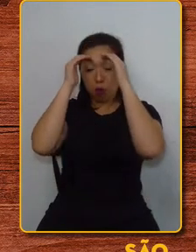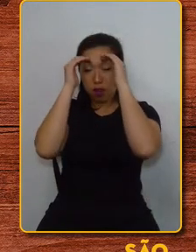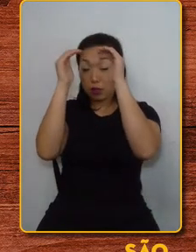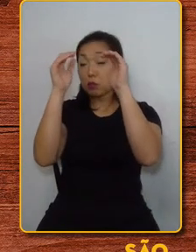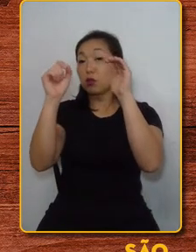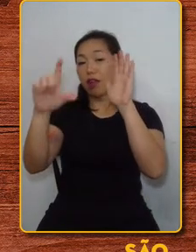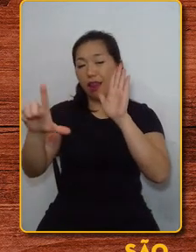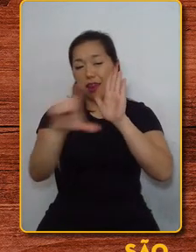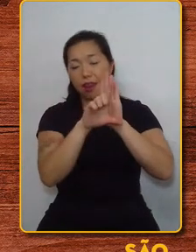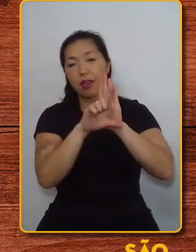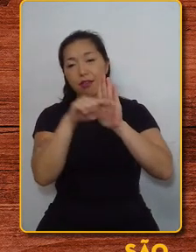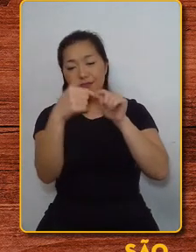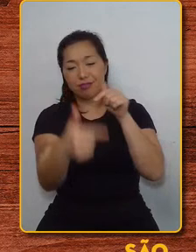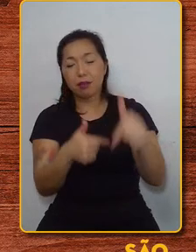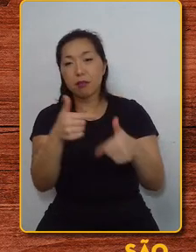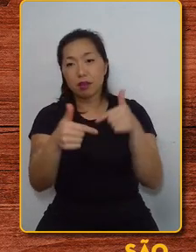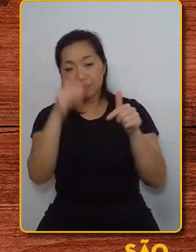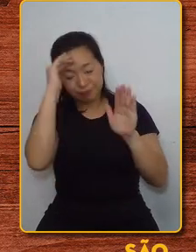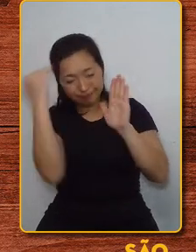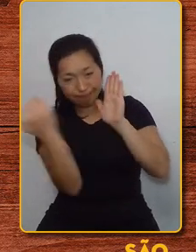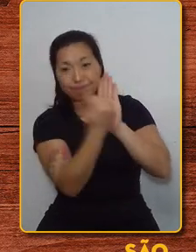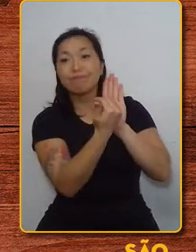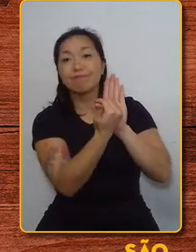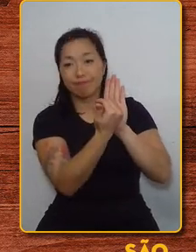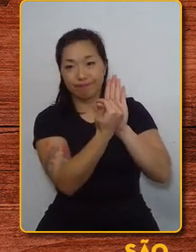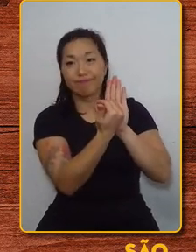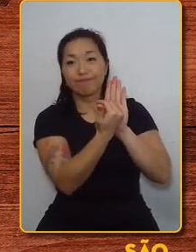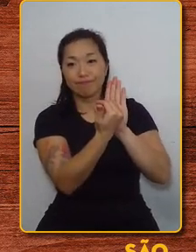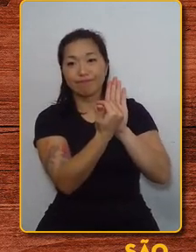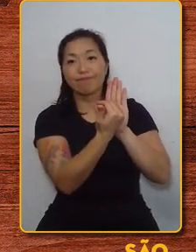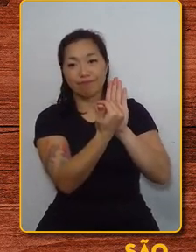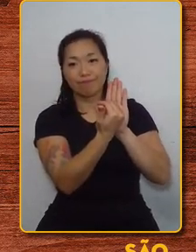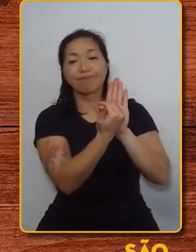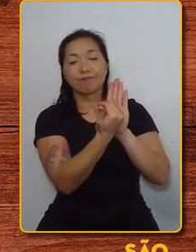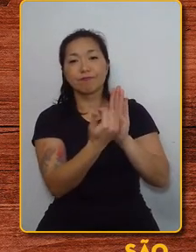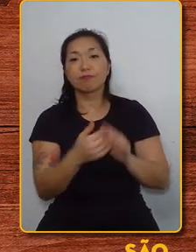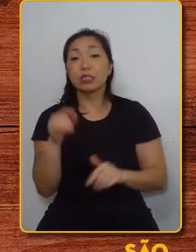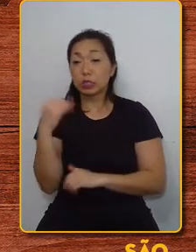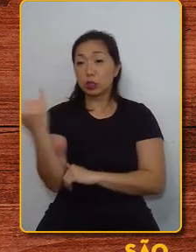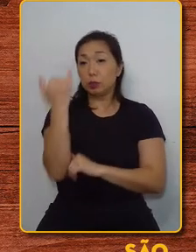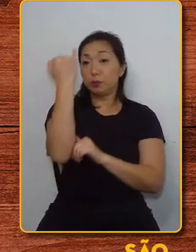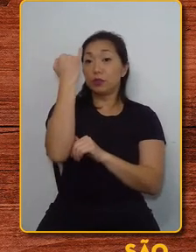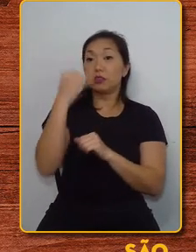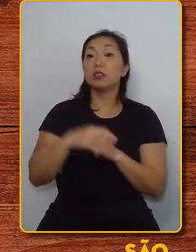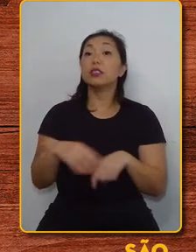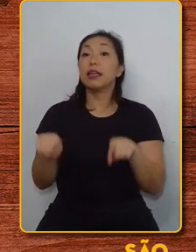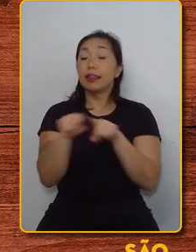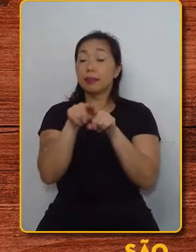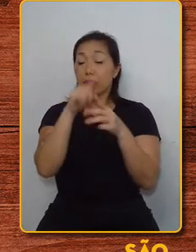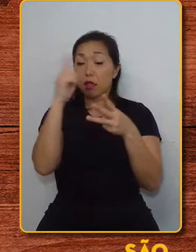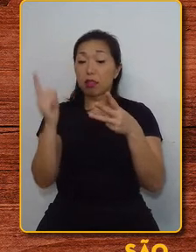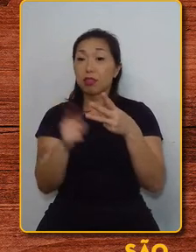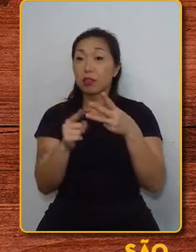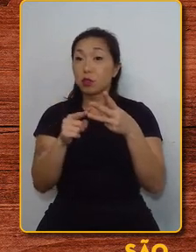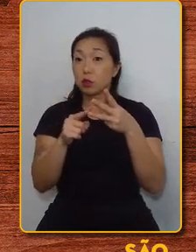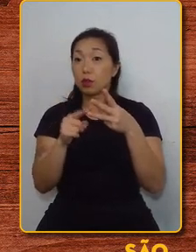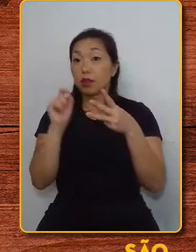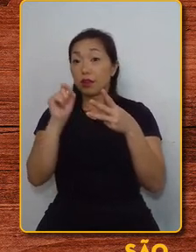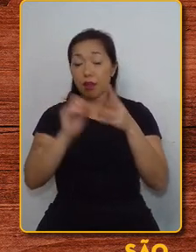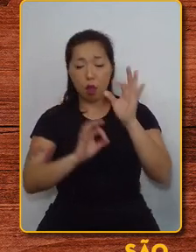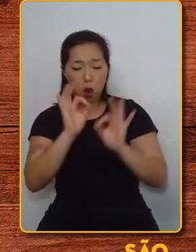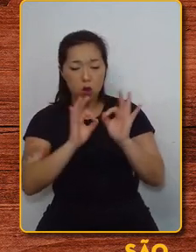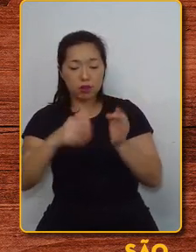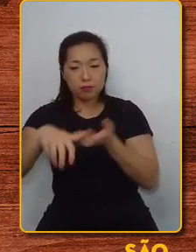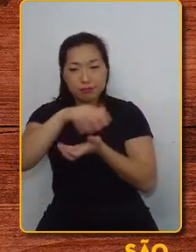problema profundo do ponto de vista dessa questão. E o terceiro é a pauta da reforma agrária. Ela é essencial. Se você